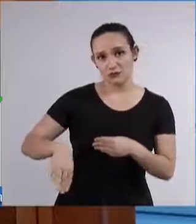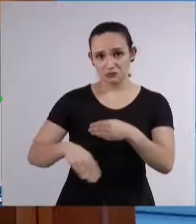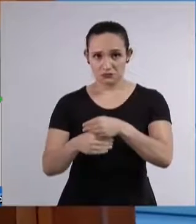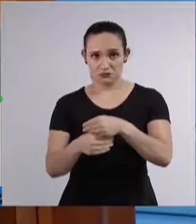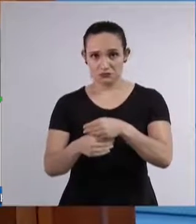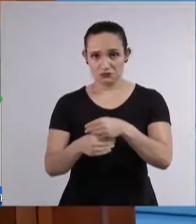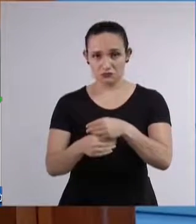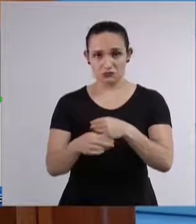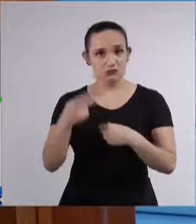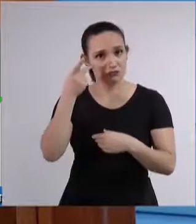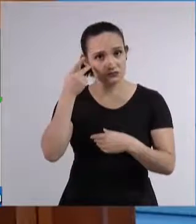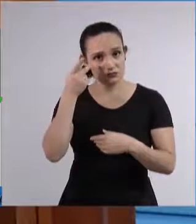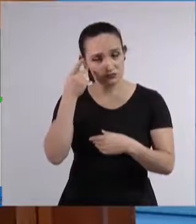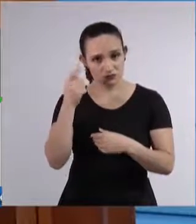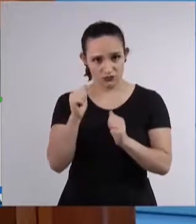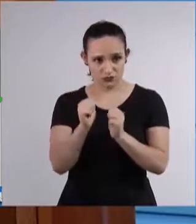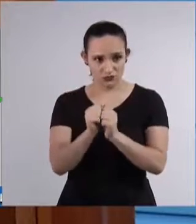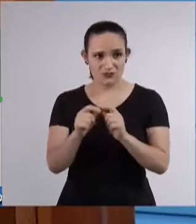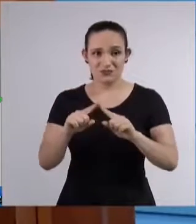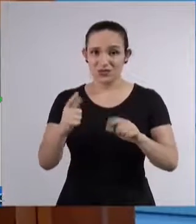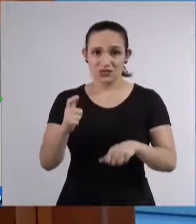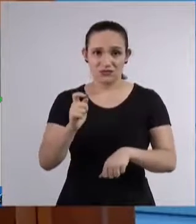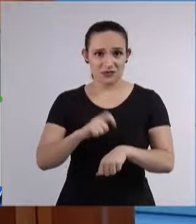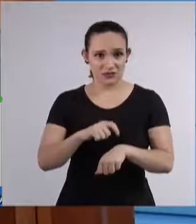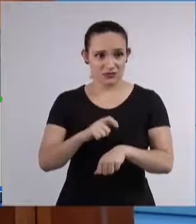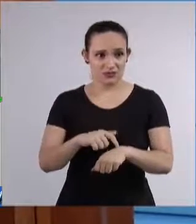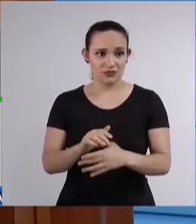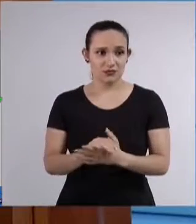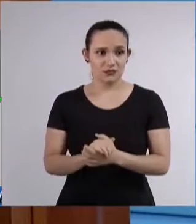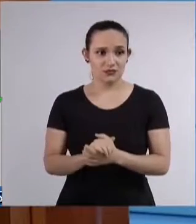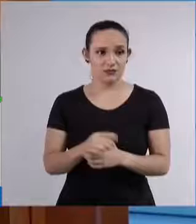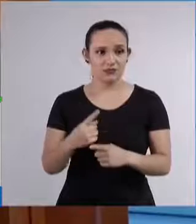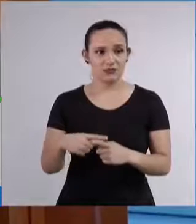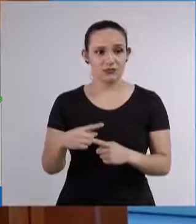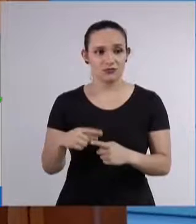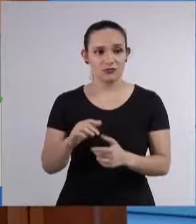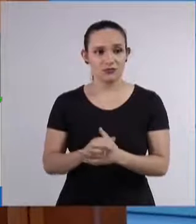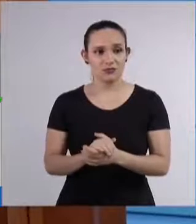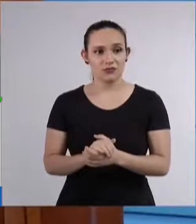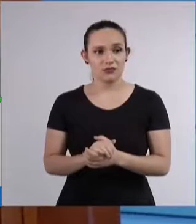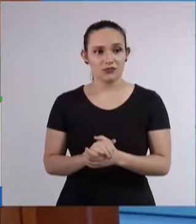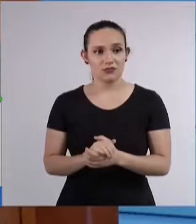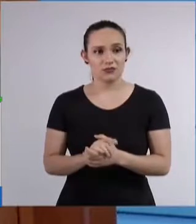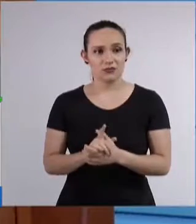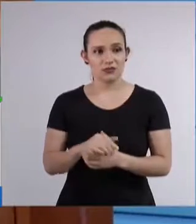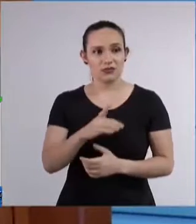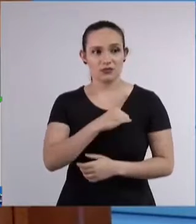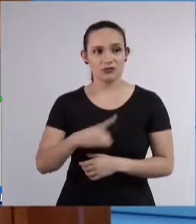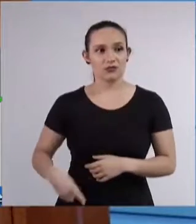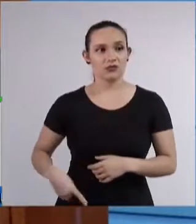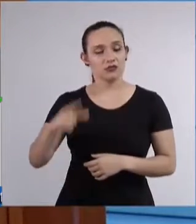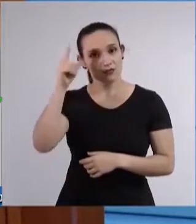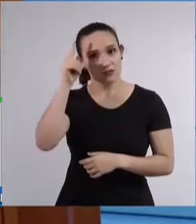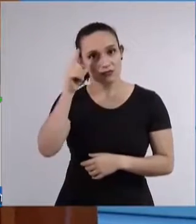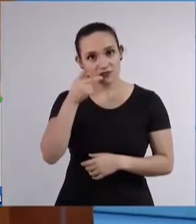Kemp, mas não deu tempo em função exatamente do aparte feito pelo deputado Lídio